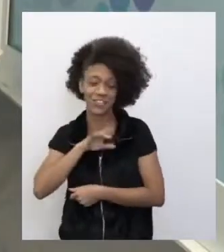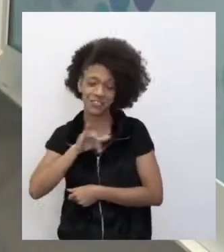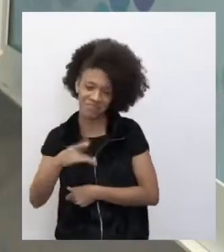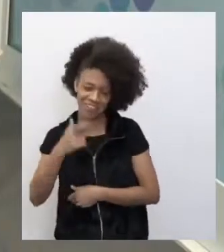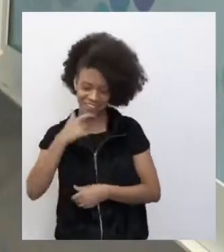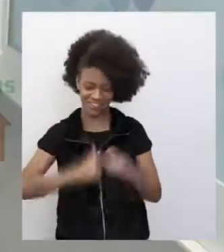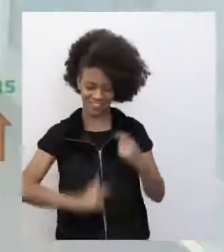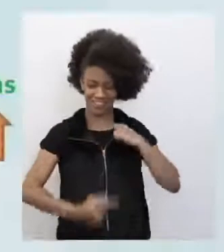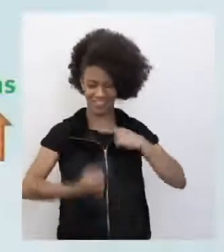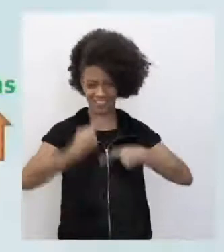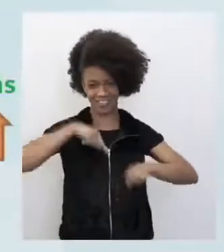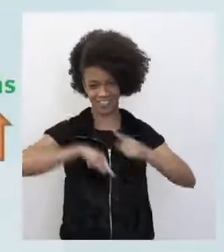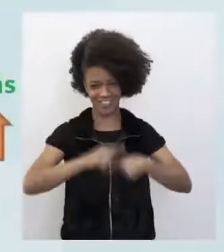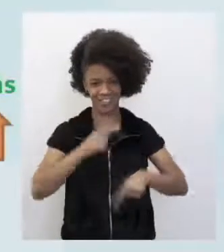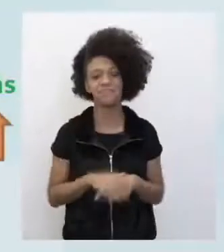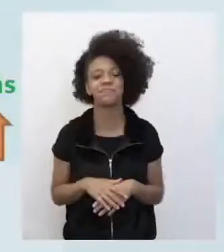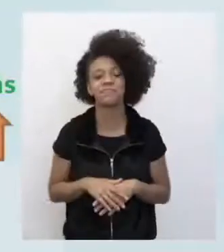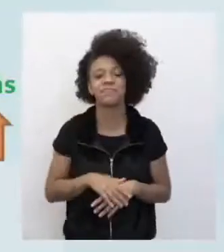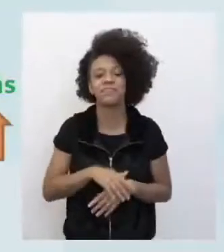lá.